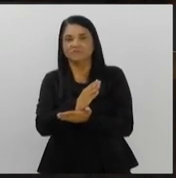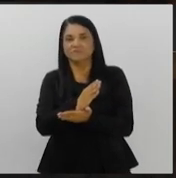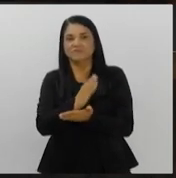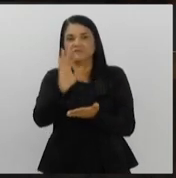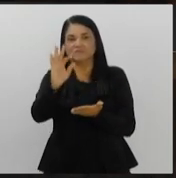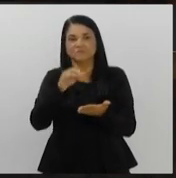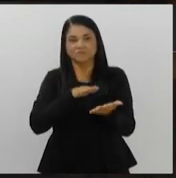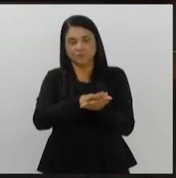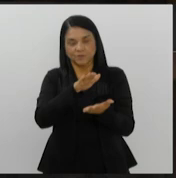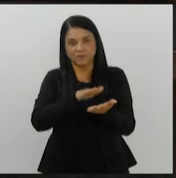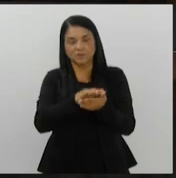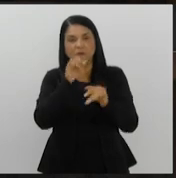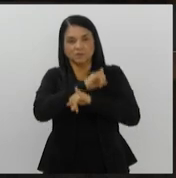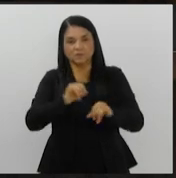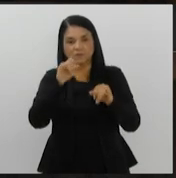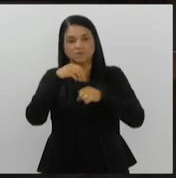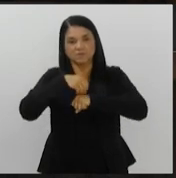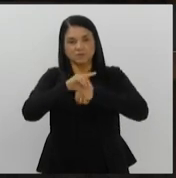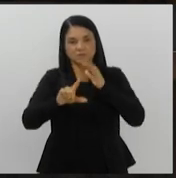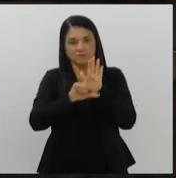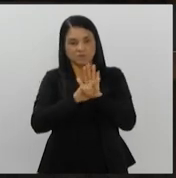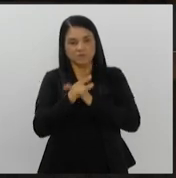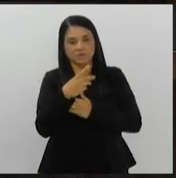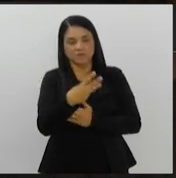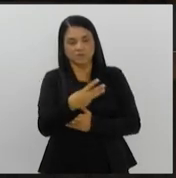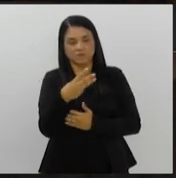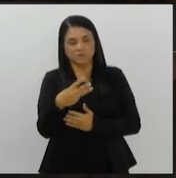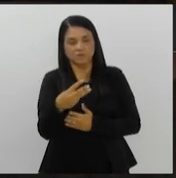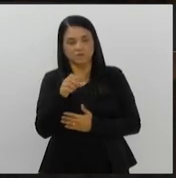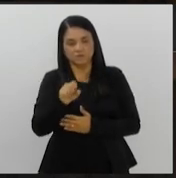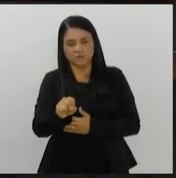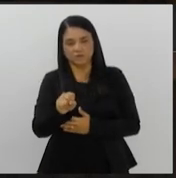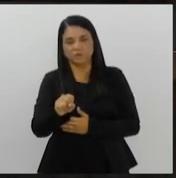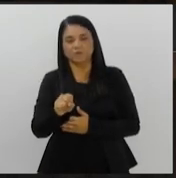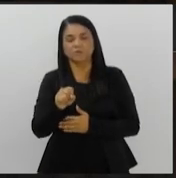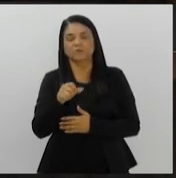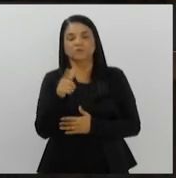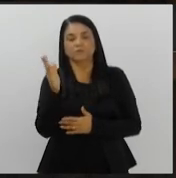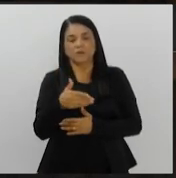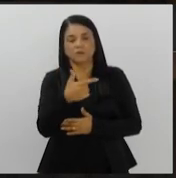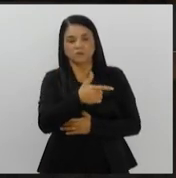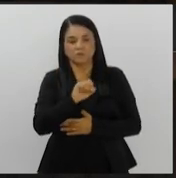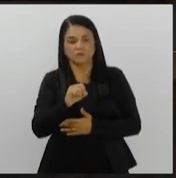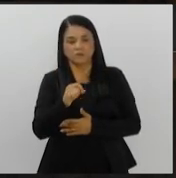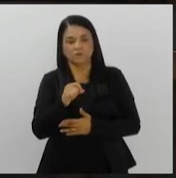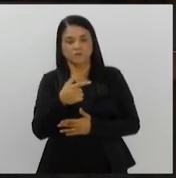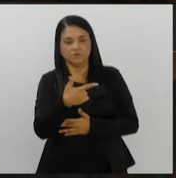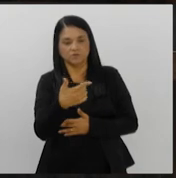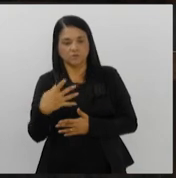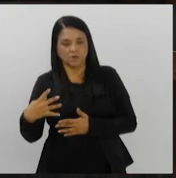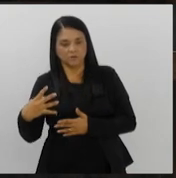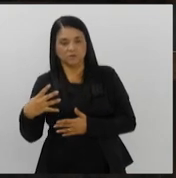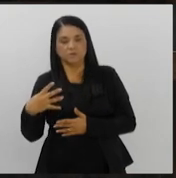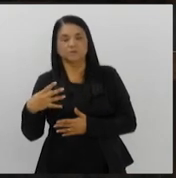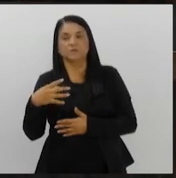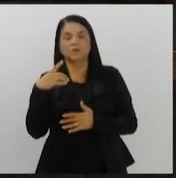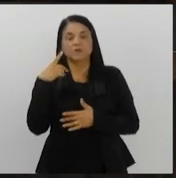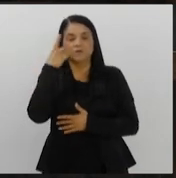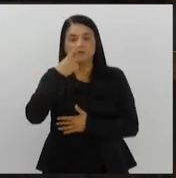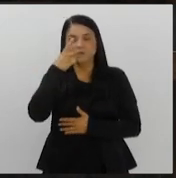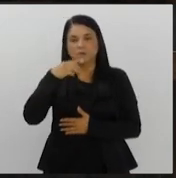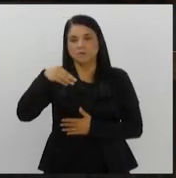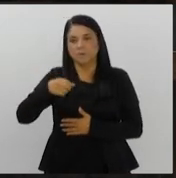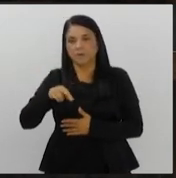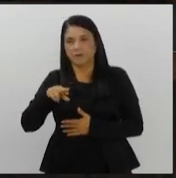a publicação. Anuncio, indicação legislativa número 338, de 24, de autoria deputada Marina